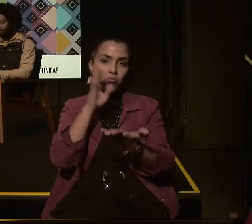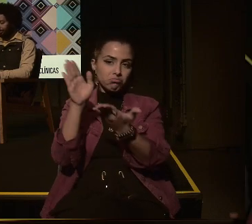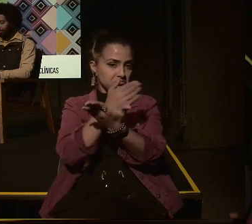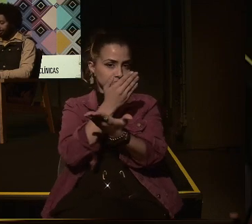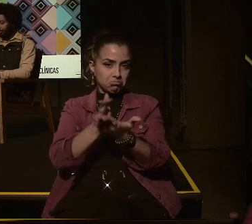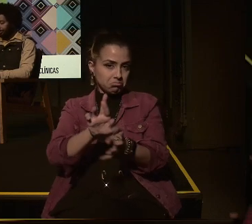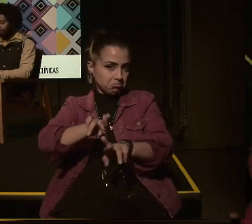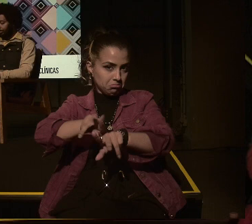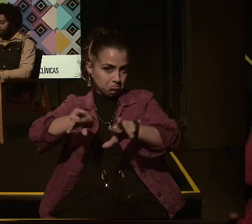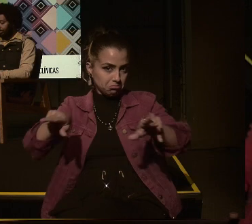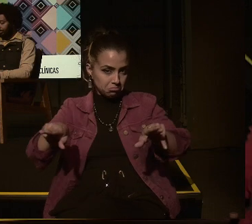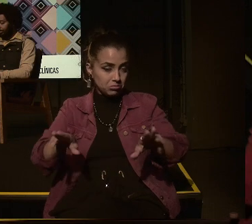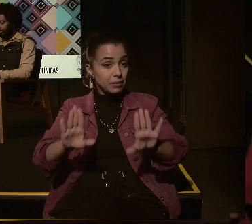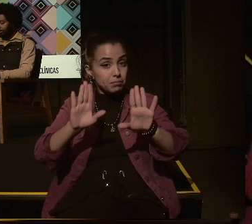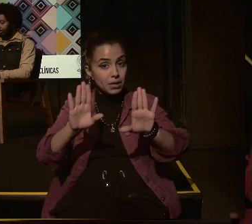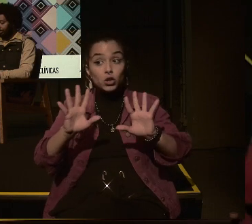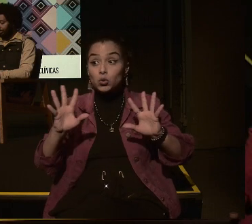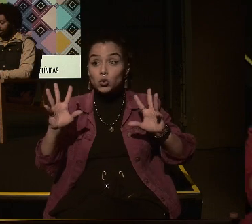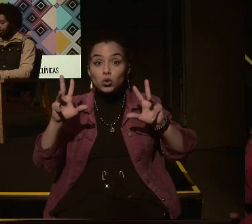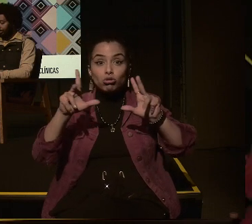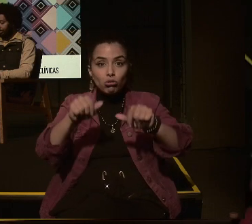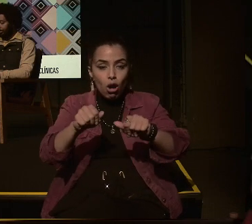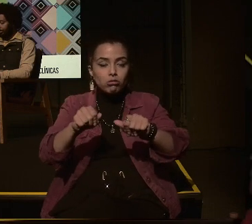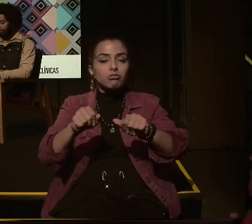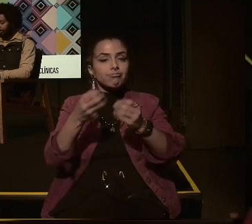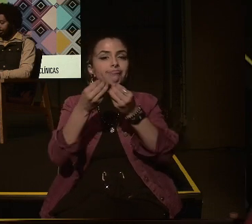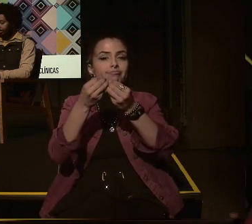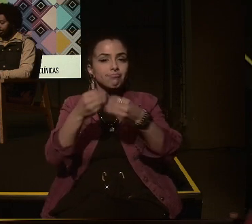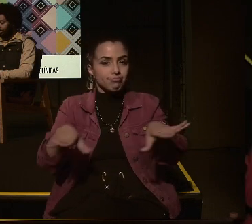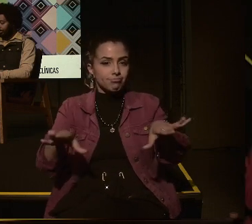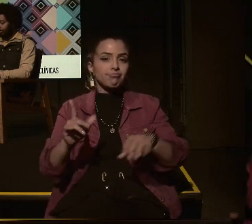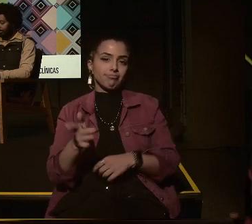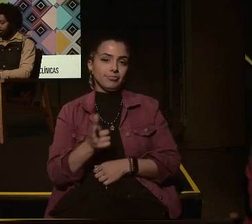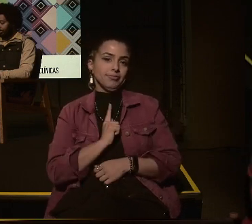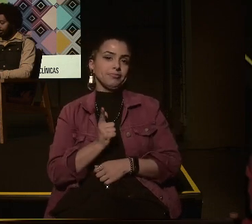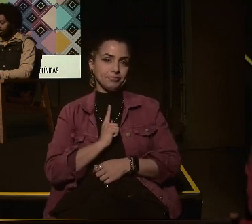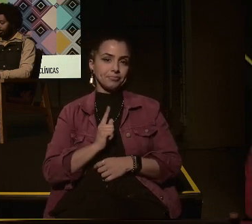elas afetaram a todos, todas e todes.